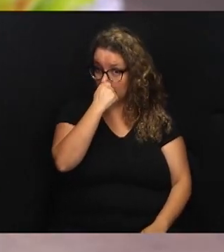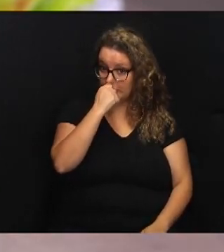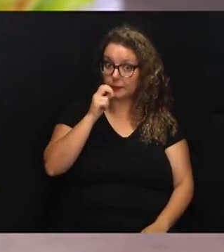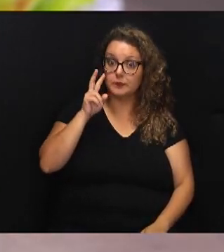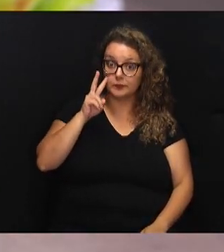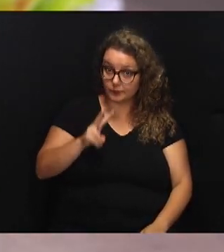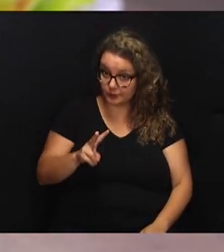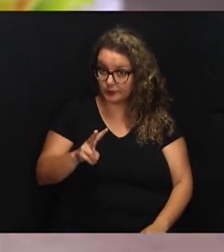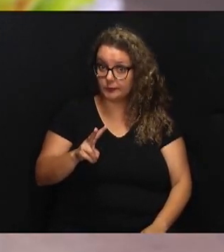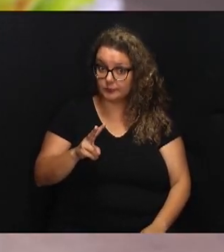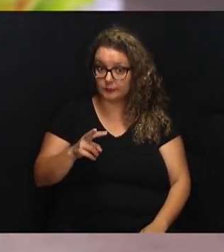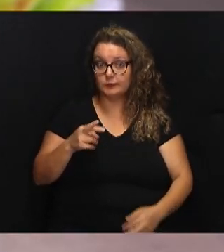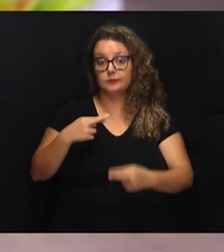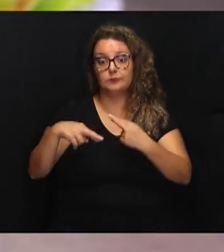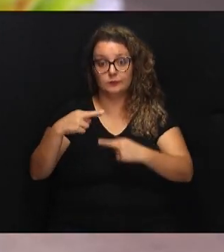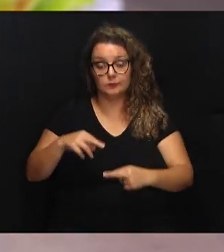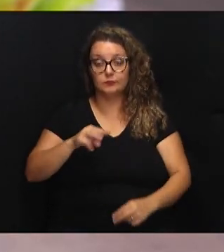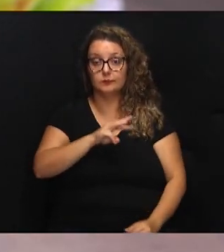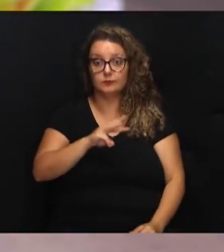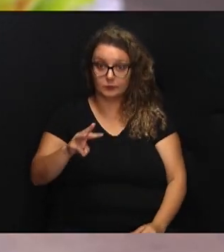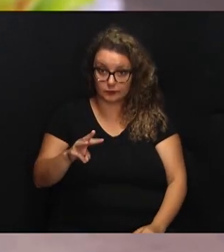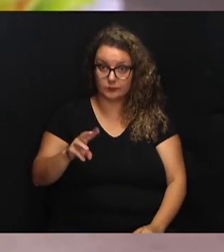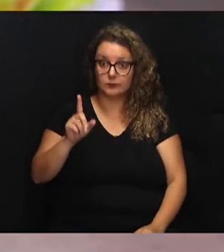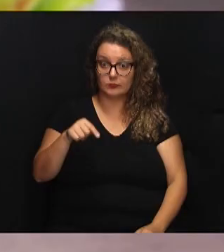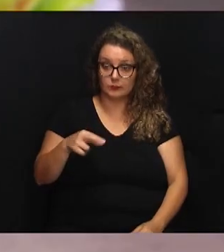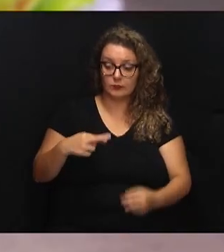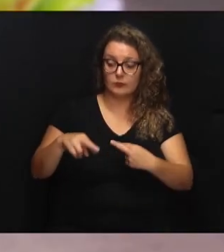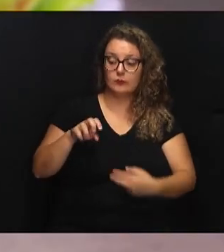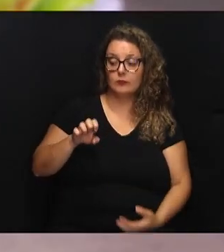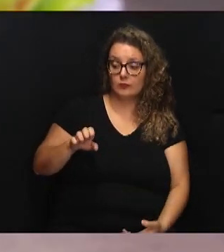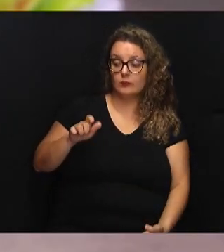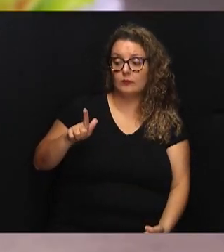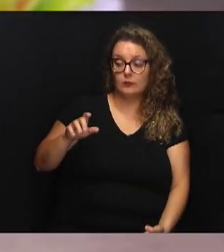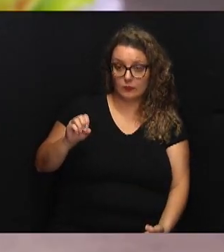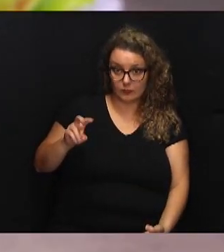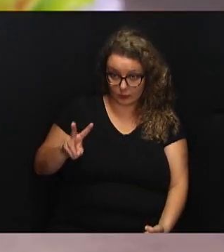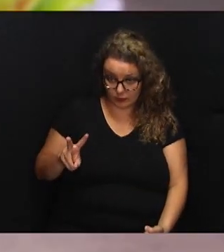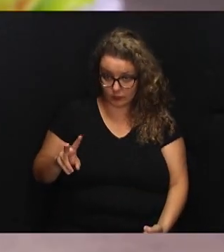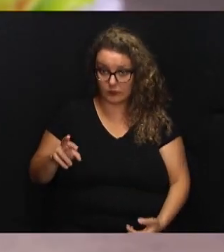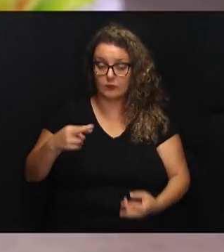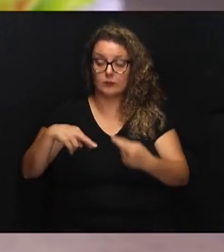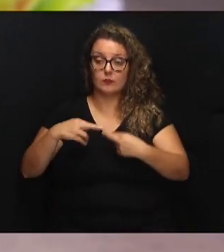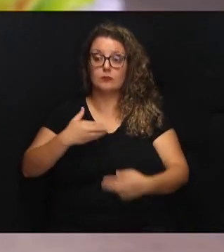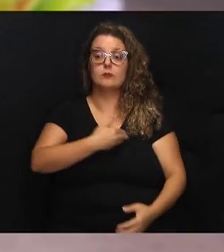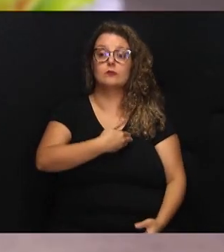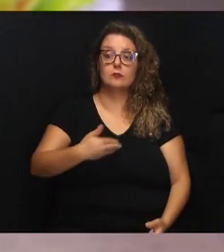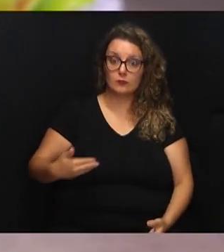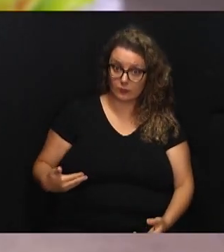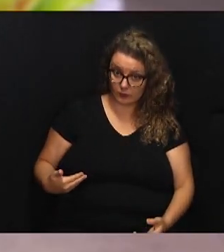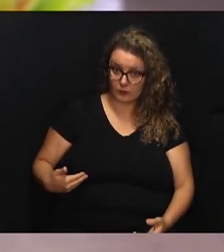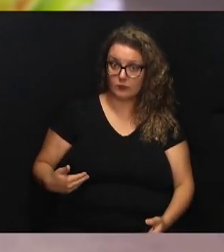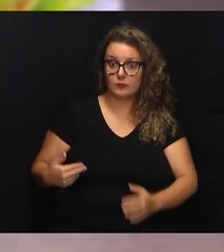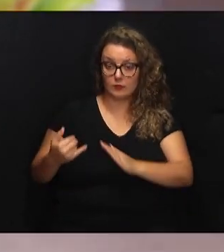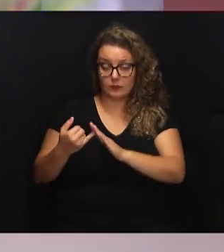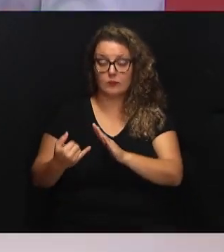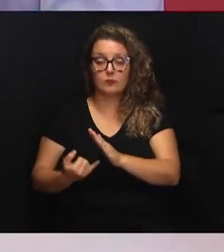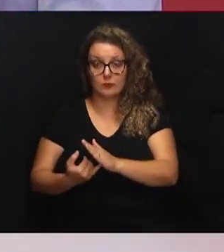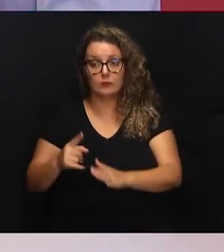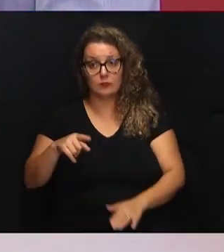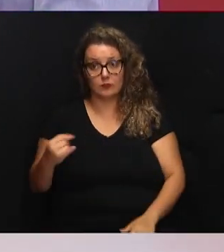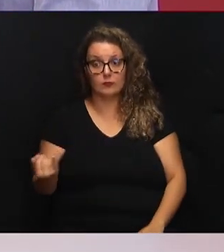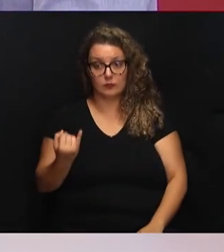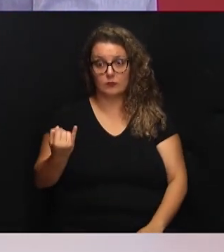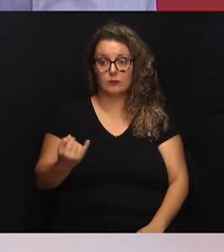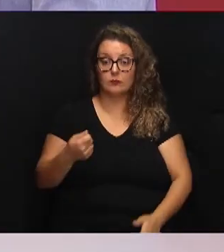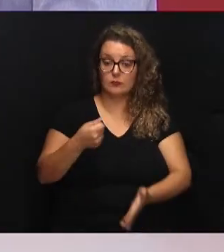você está ligado na plataforma, que é ligado ao eGov, que é ligado ao governo, essa instituição. Isso é fundamental para